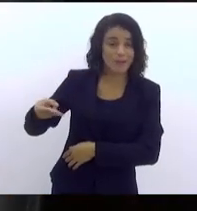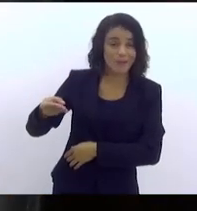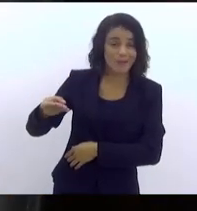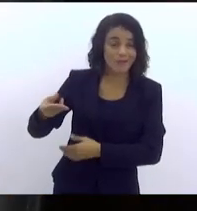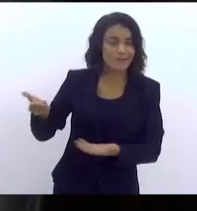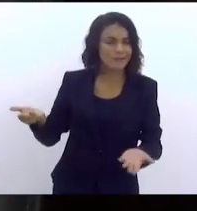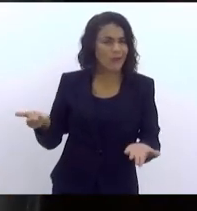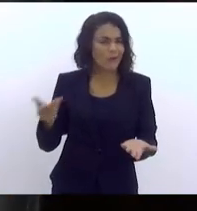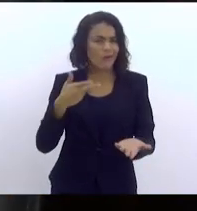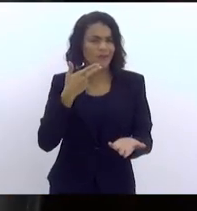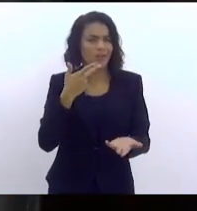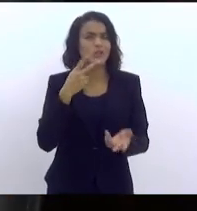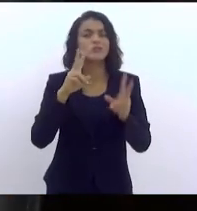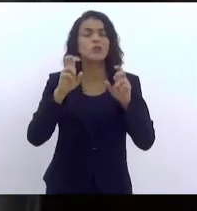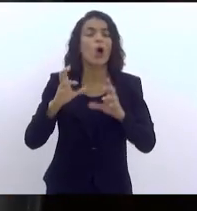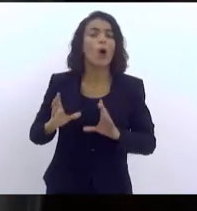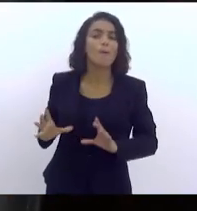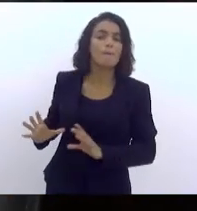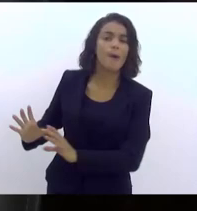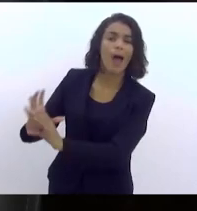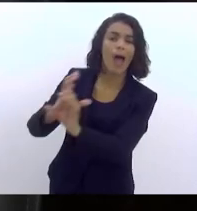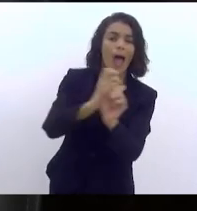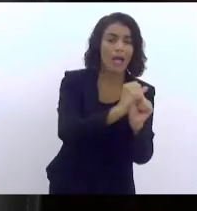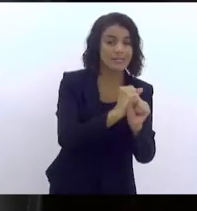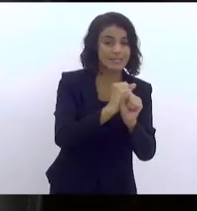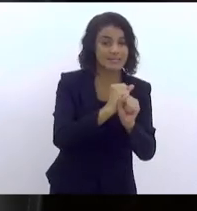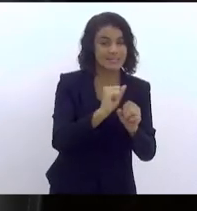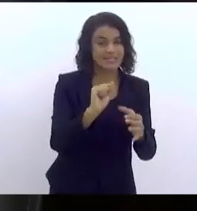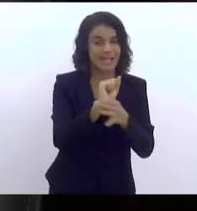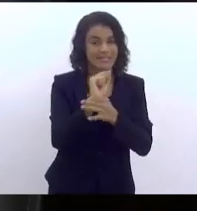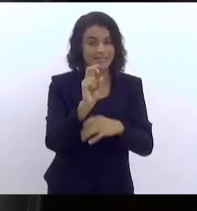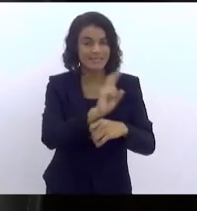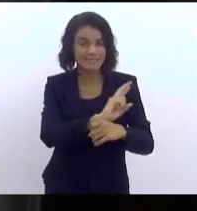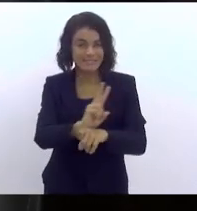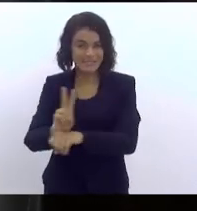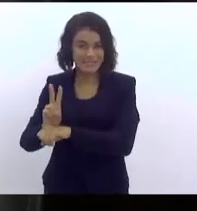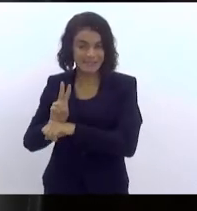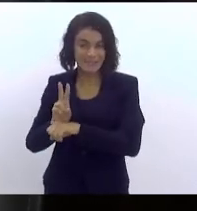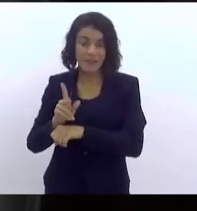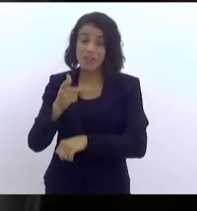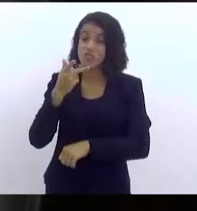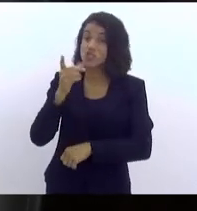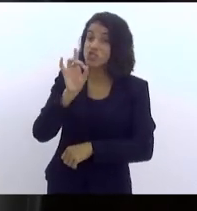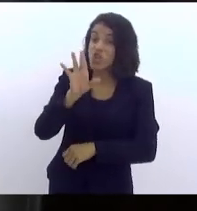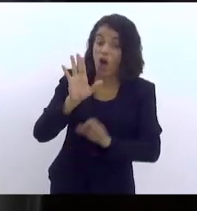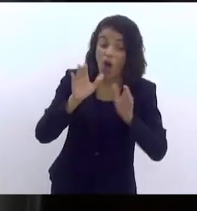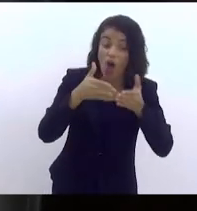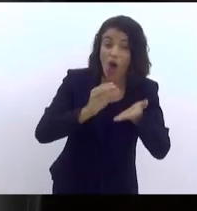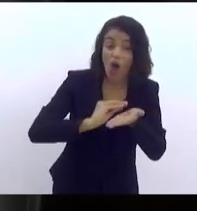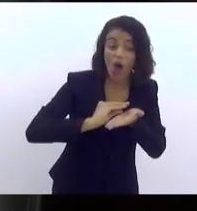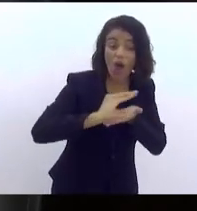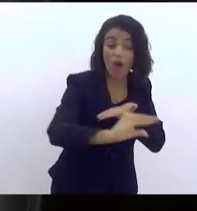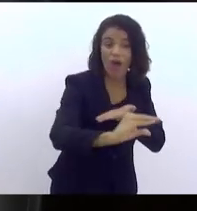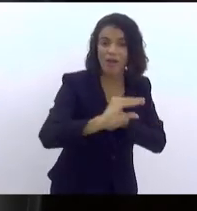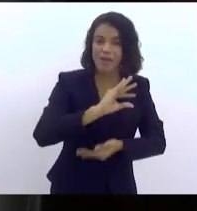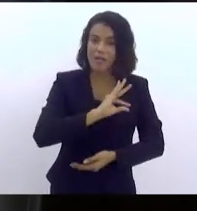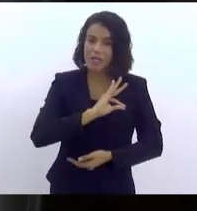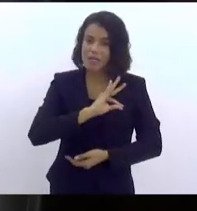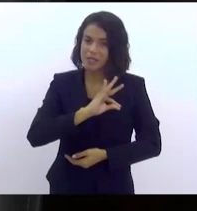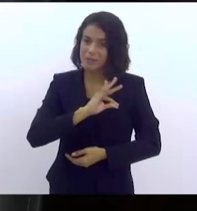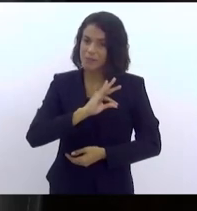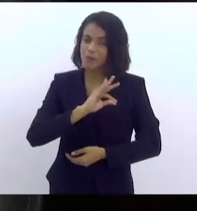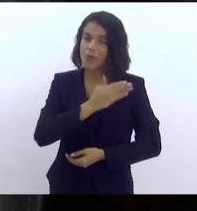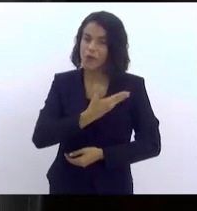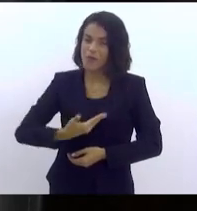não estamos falando do orçamento da segurança só no orçamento de polícia o governador